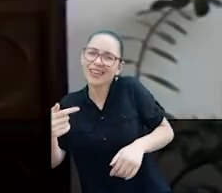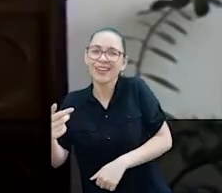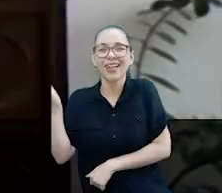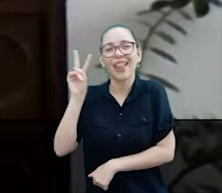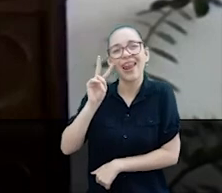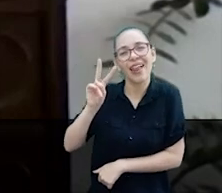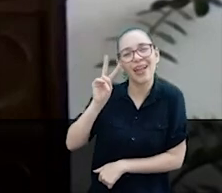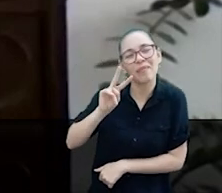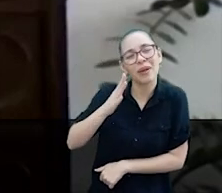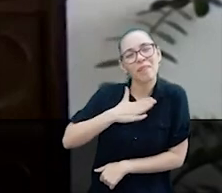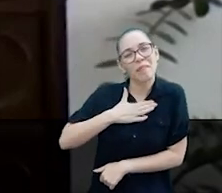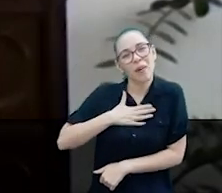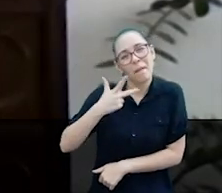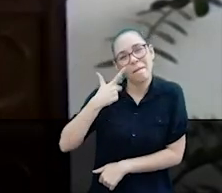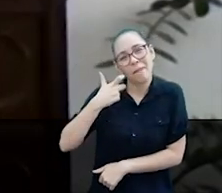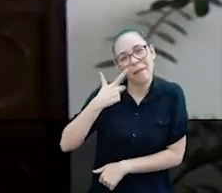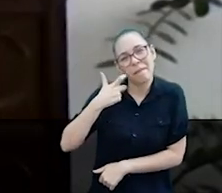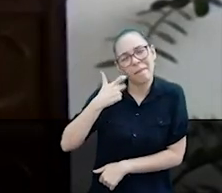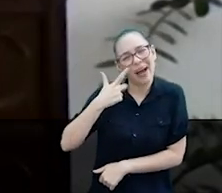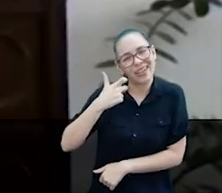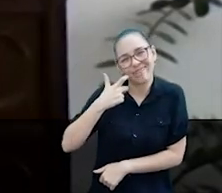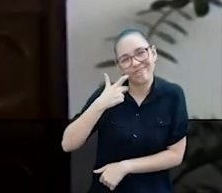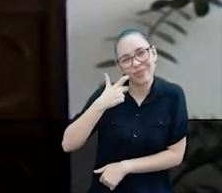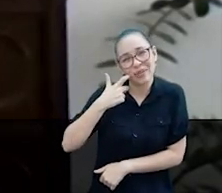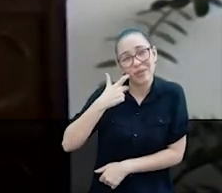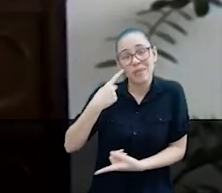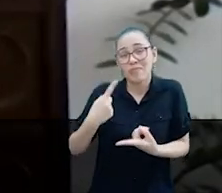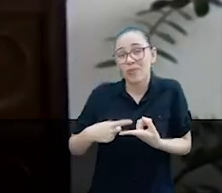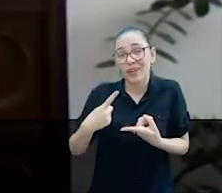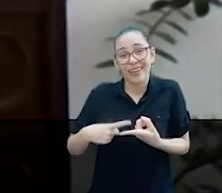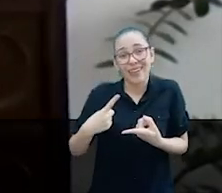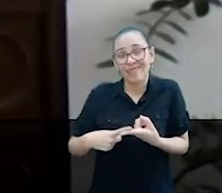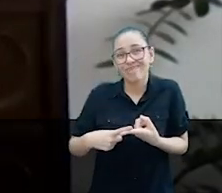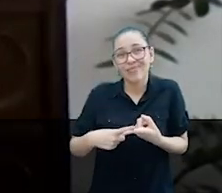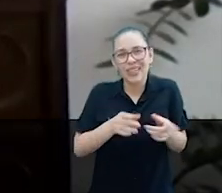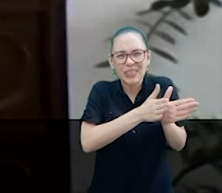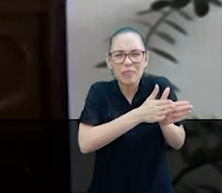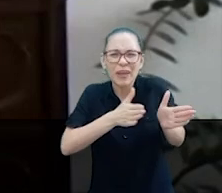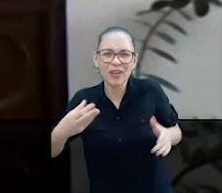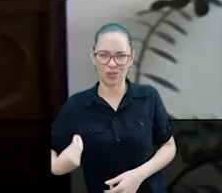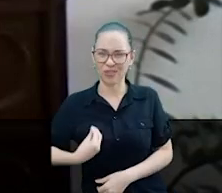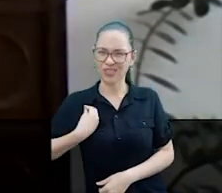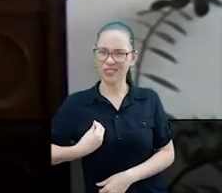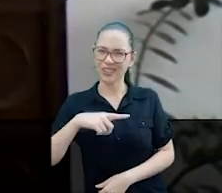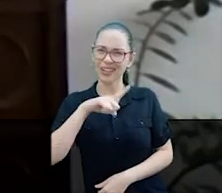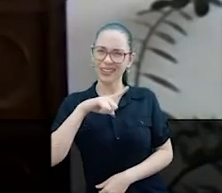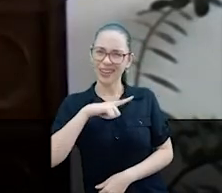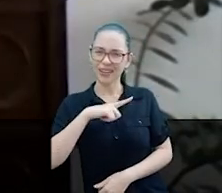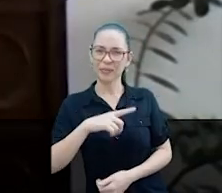Eu acho que a frase que agora, que acompanhou meu pai por muito tempo, a frase não é dele, mas